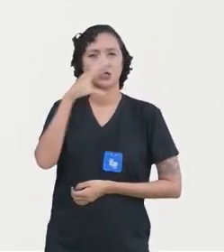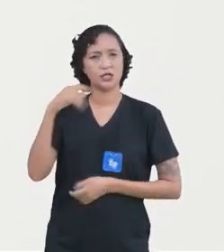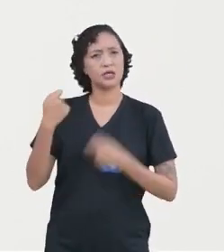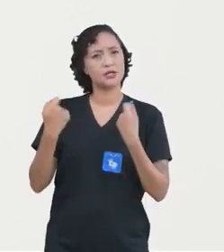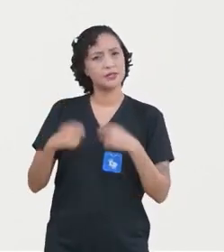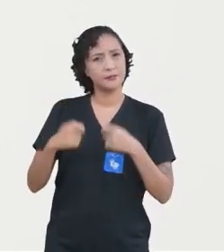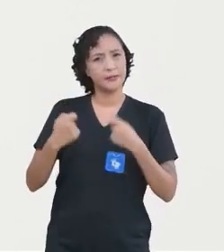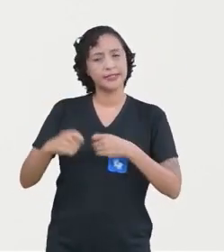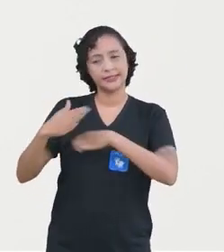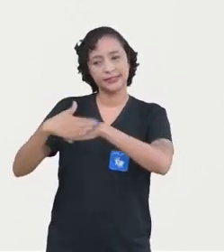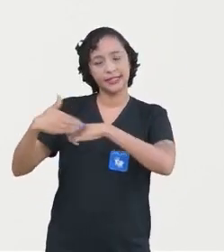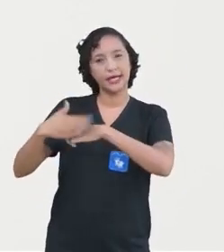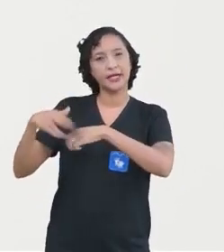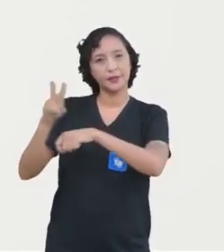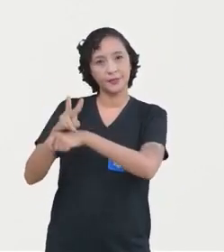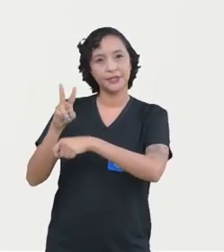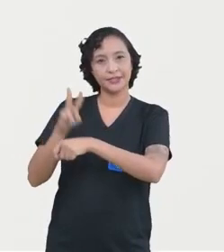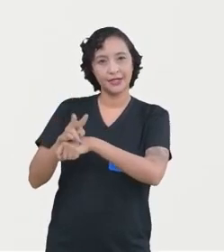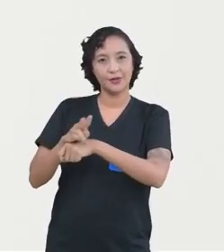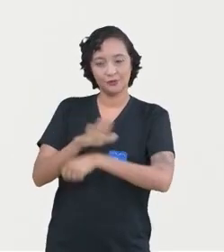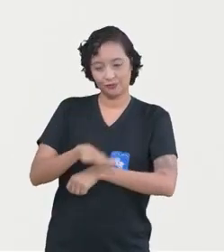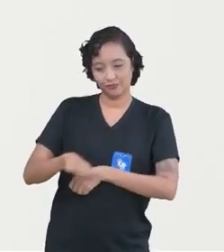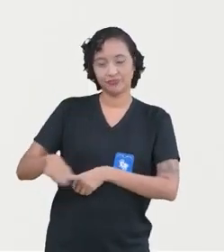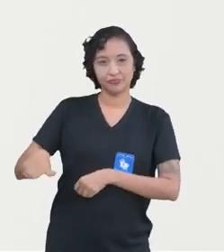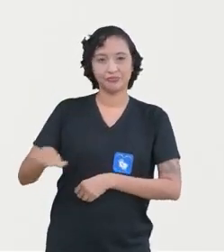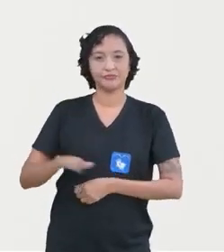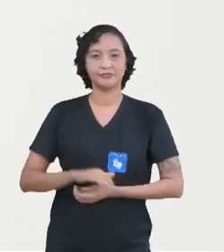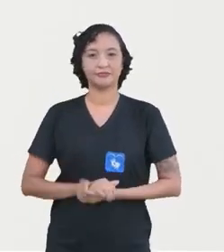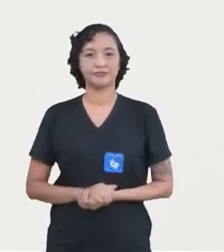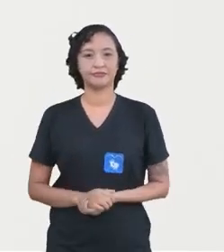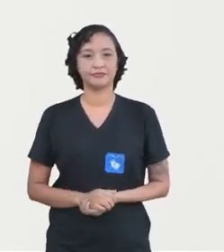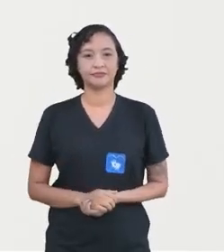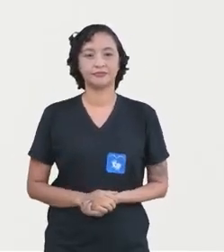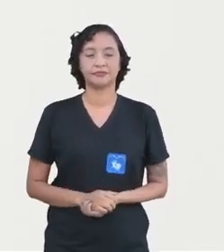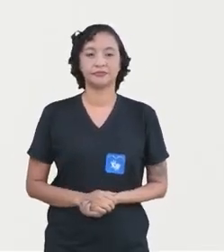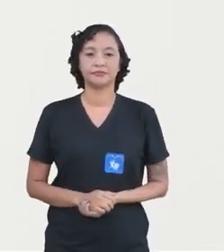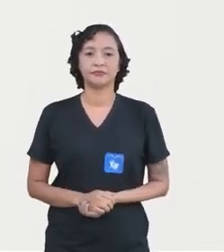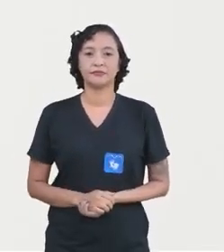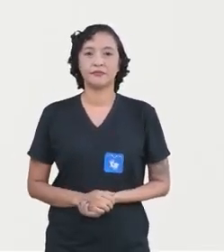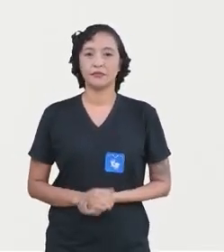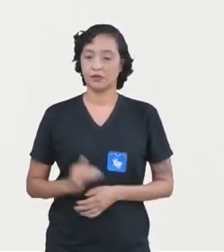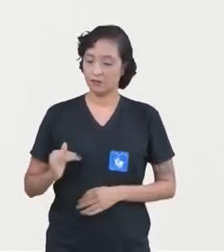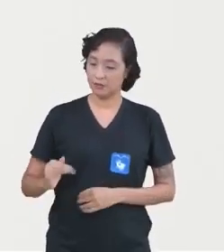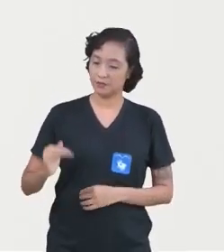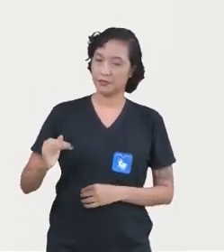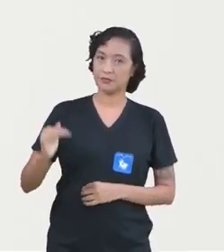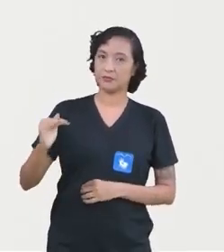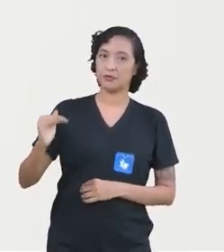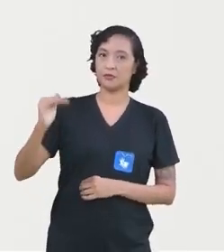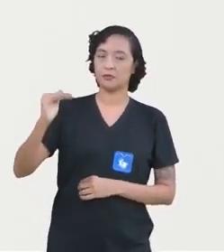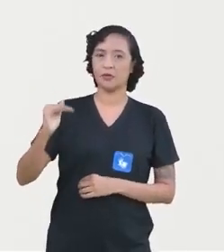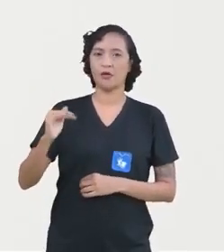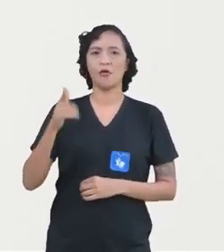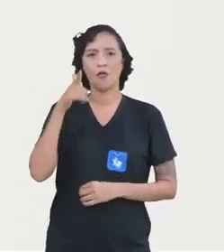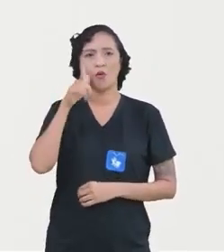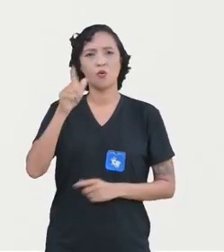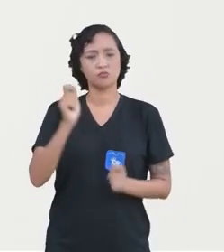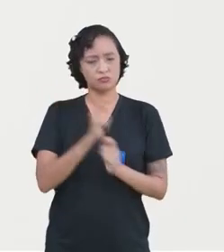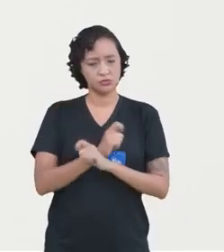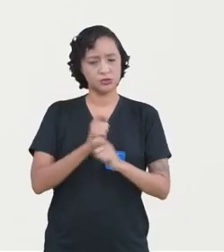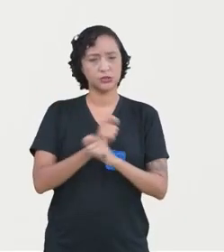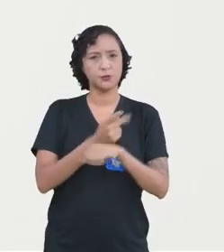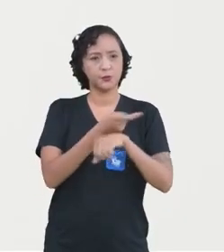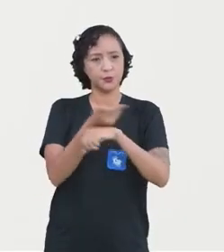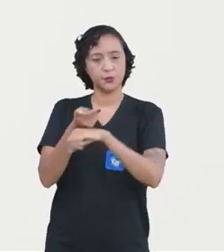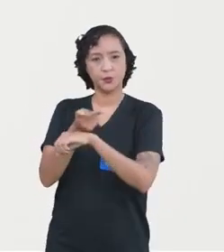carinho e proteção, né? Principalmente na fase da infância. Conforme vamos crescendo, nos tornamos capazes de procurar alimentos